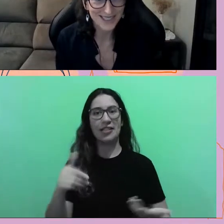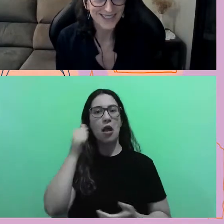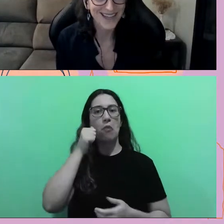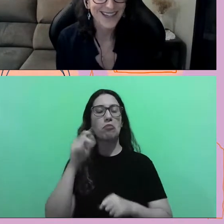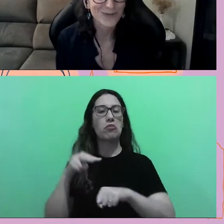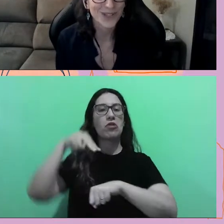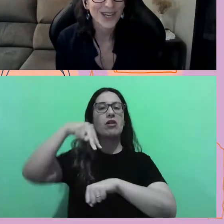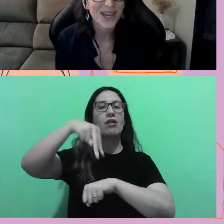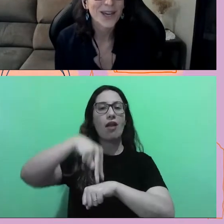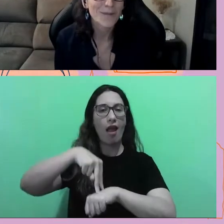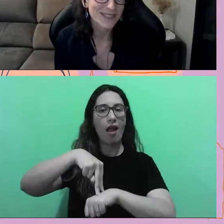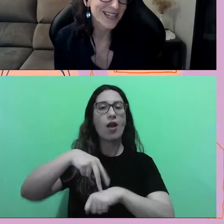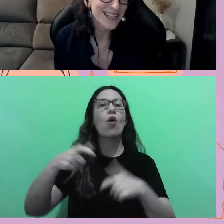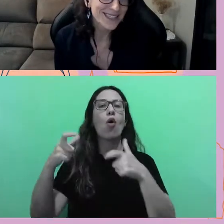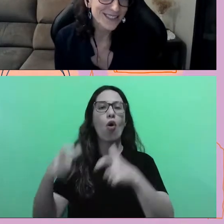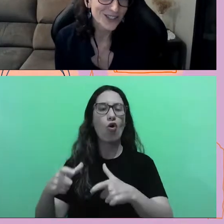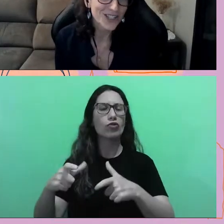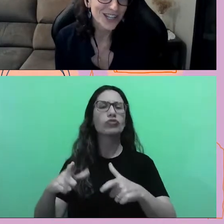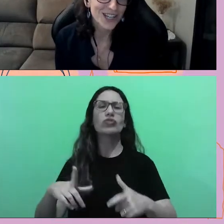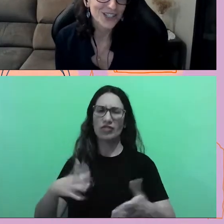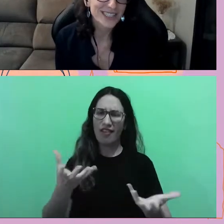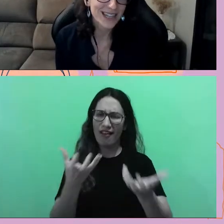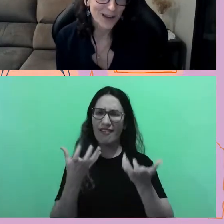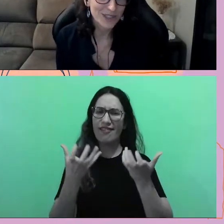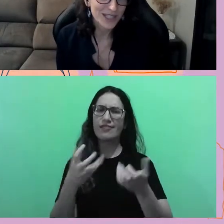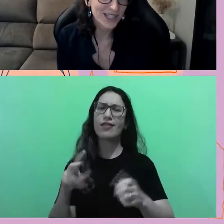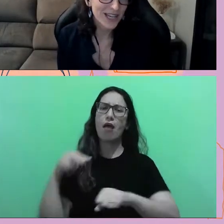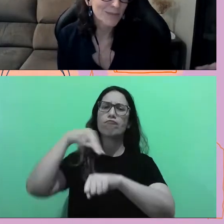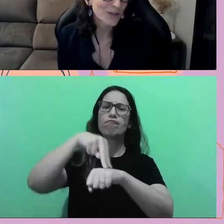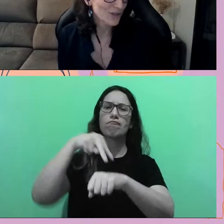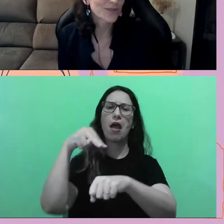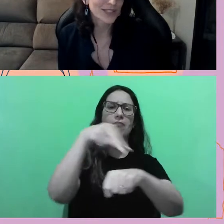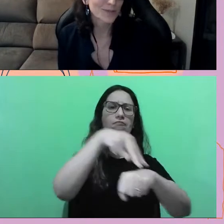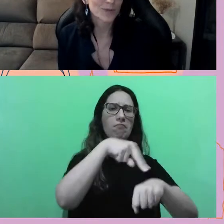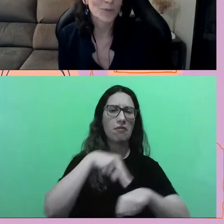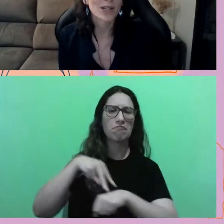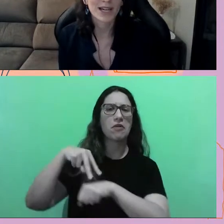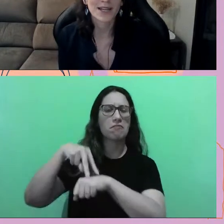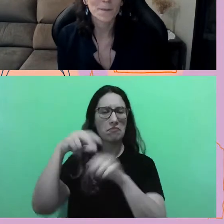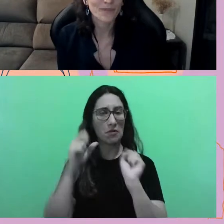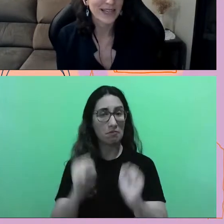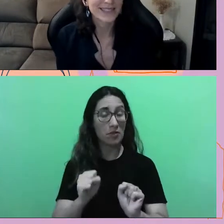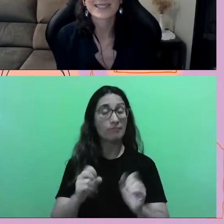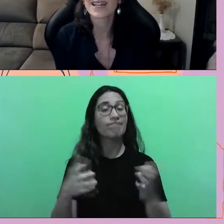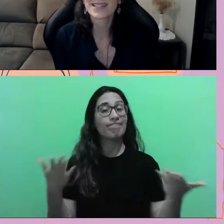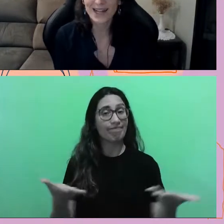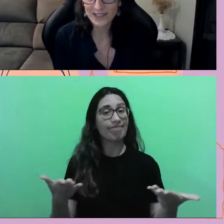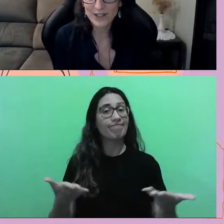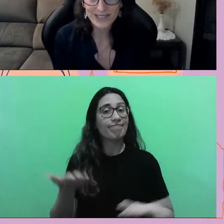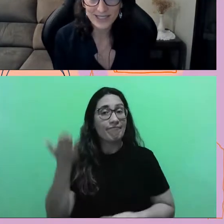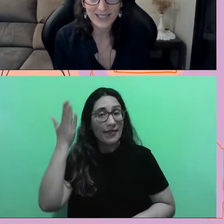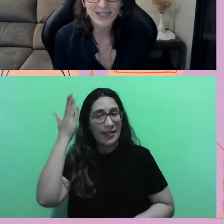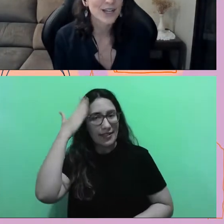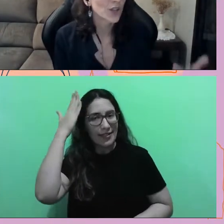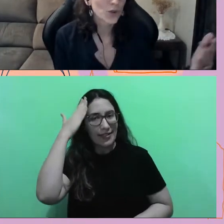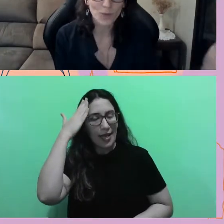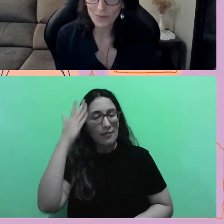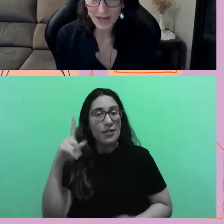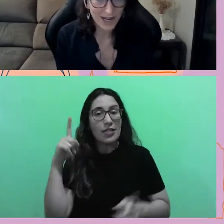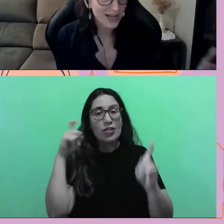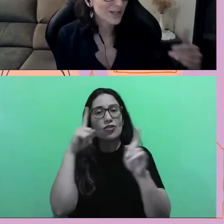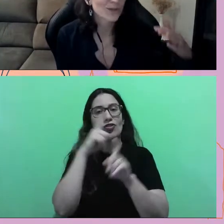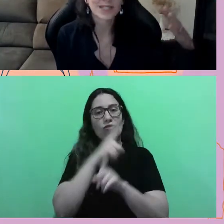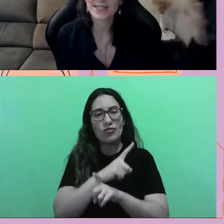onde ela quiser, enfim. Mas é isso, a gente sabe que é muito difícil para uma mulher se sentar sozinha